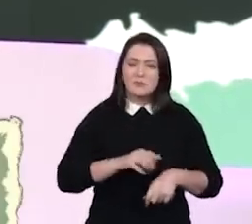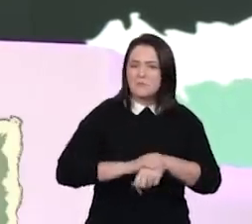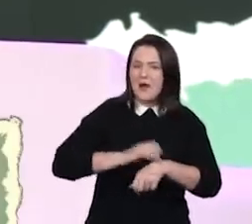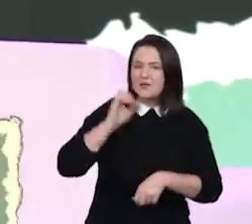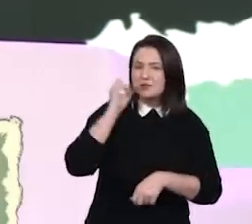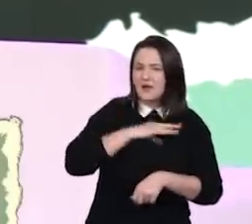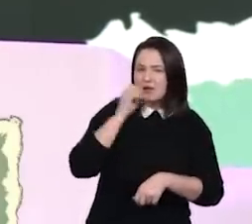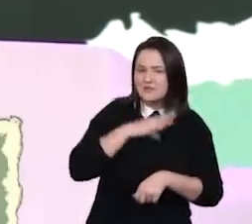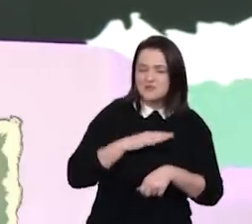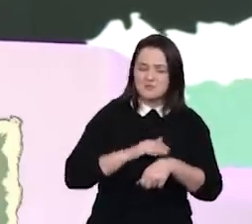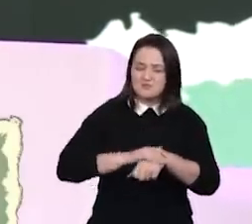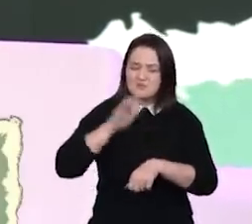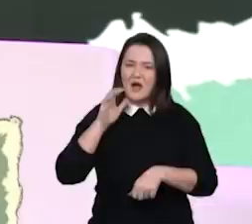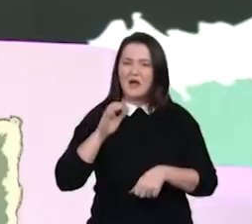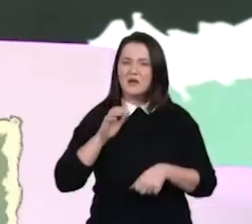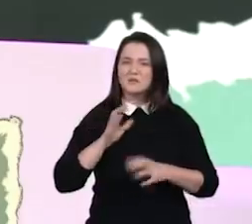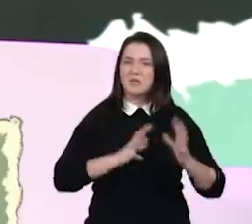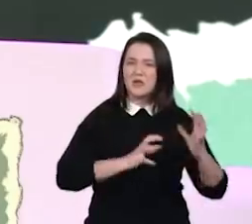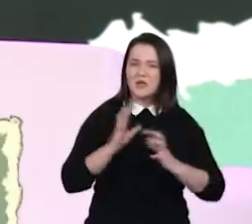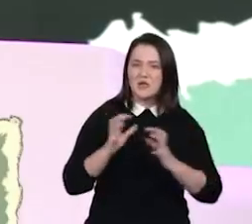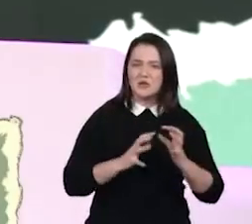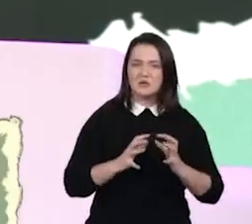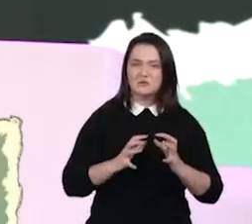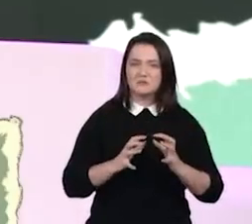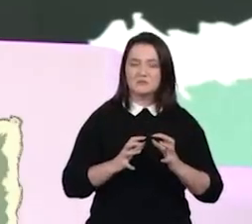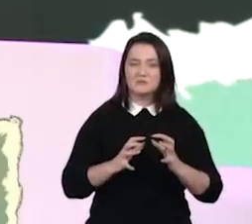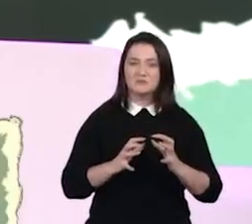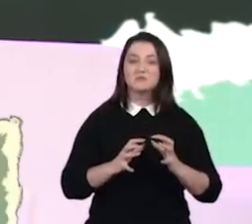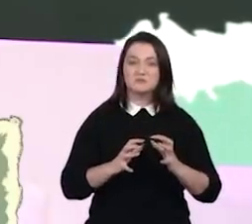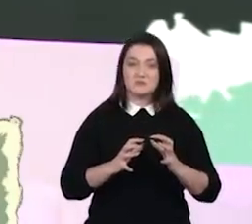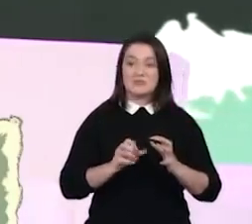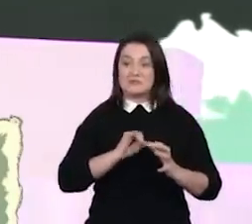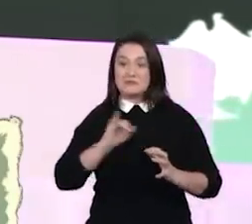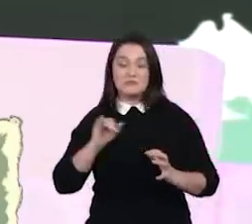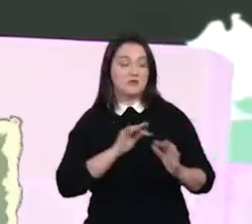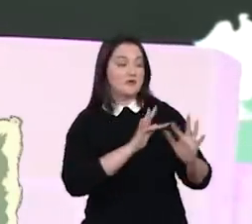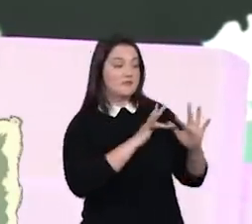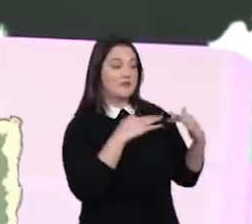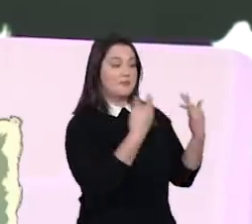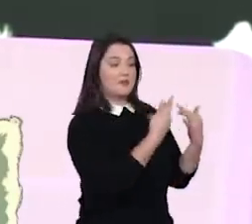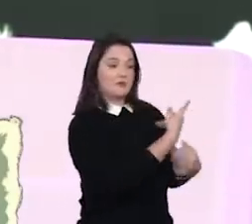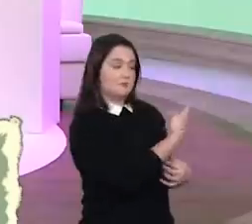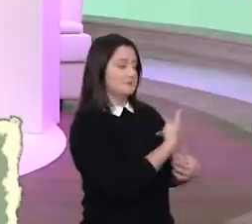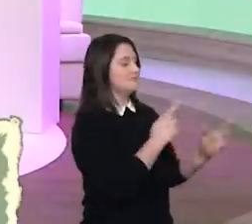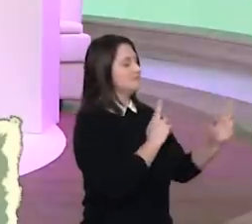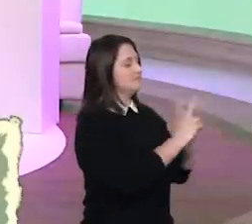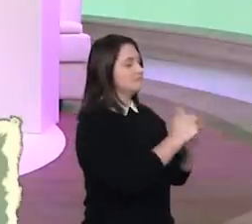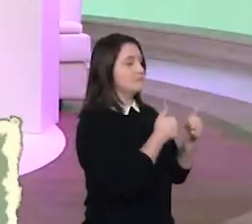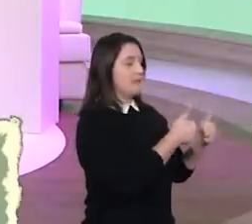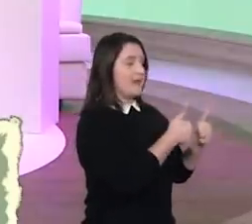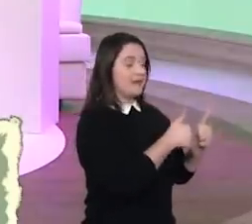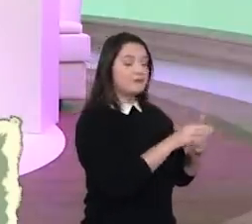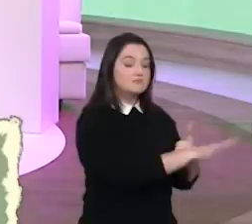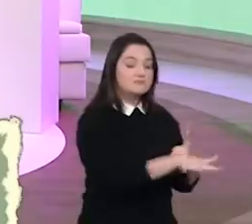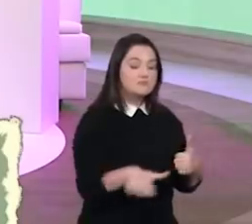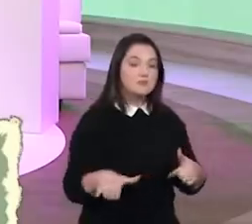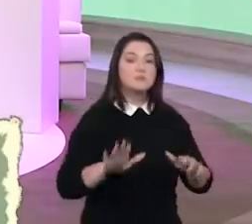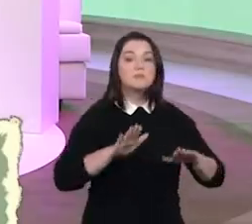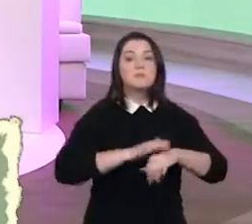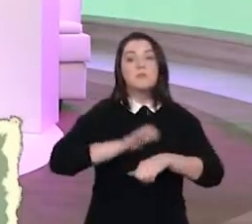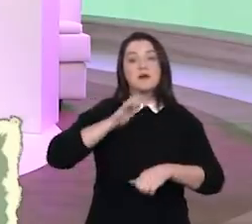vivem em lares que têm mais harmonia. Muitas crianças estão agressivas, muitas crianças